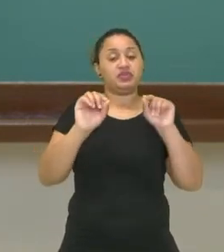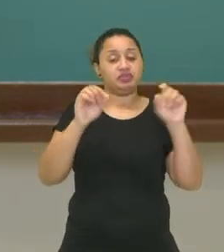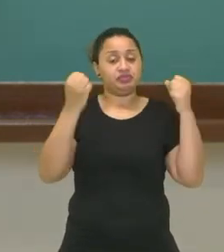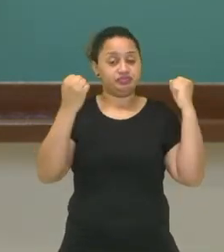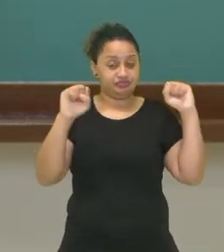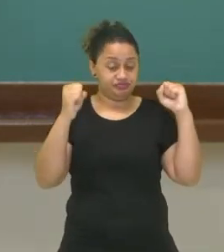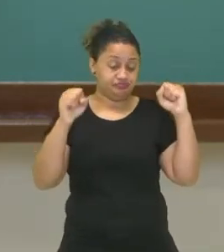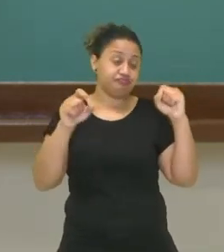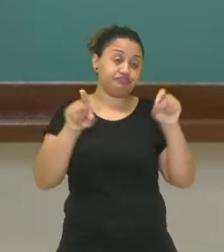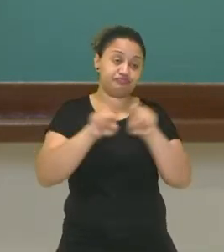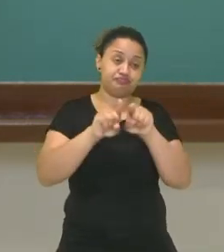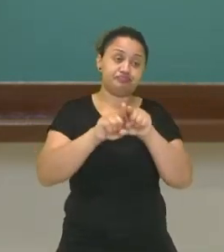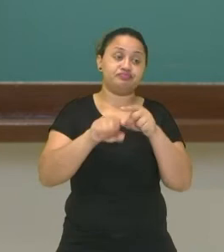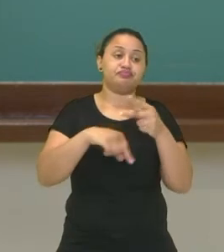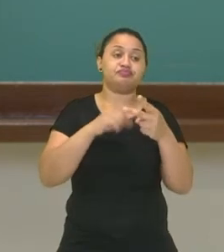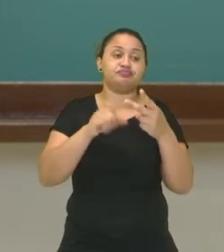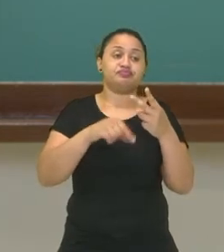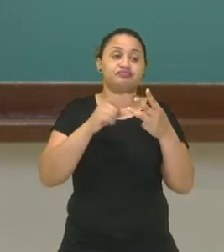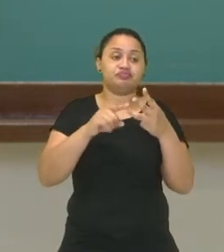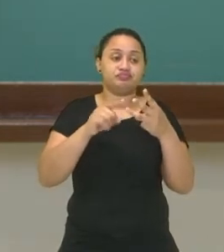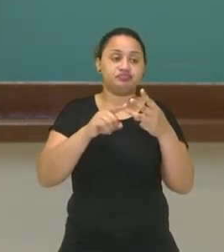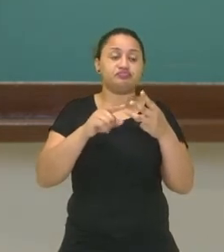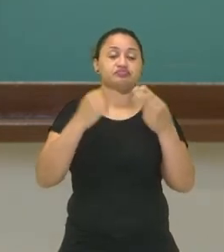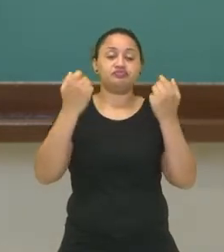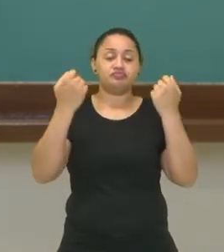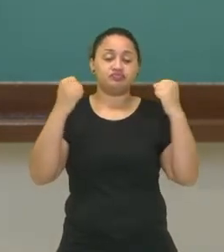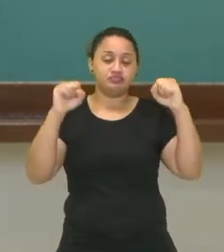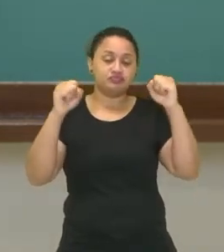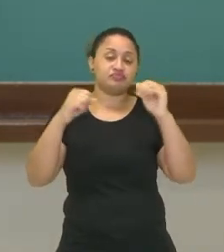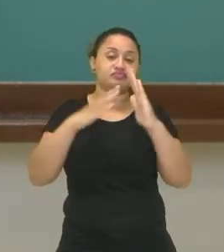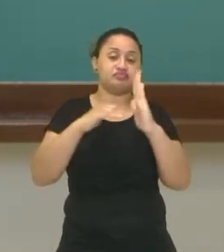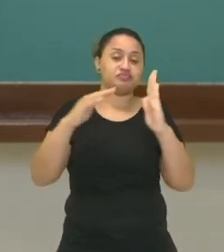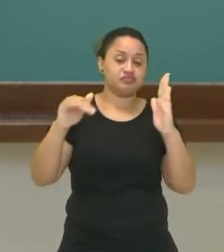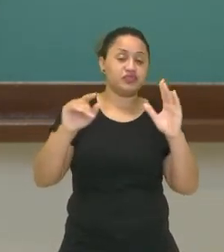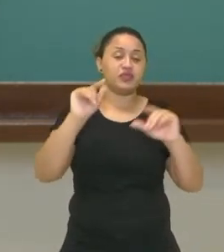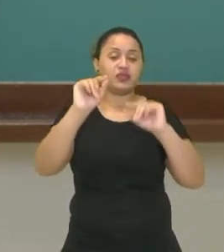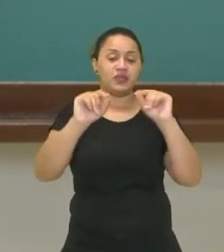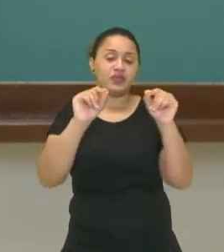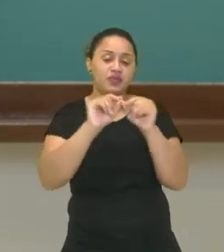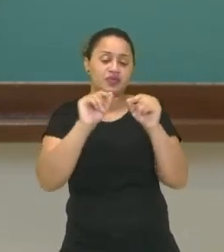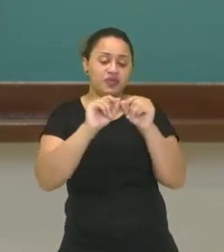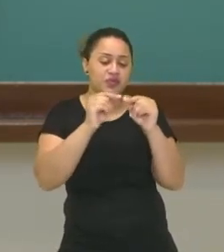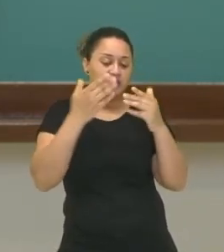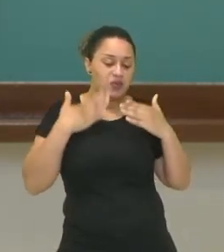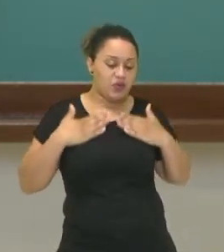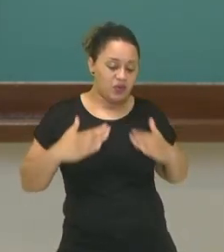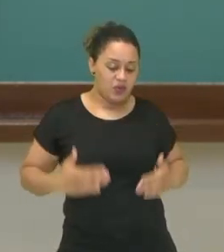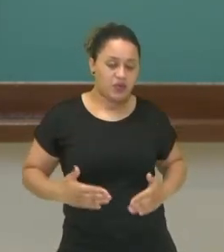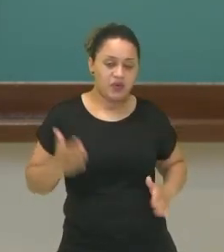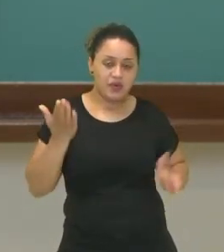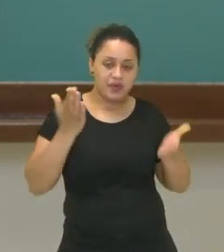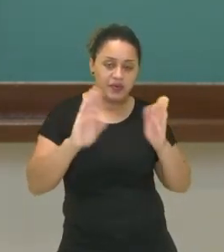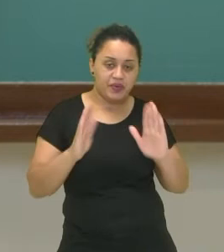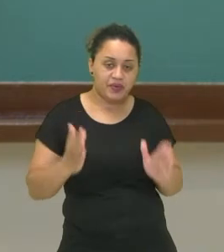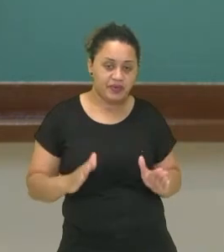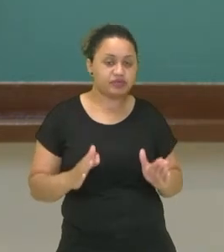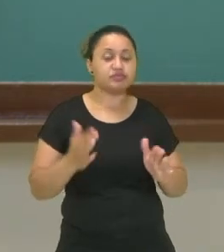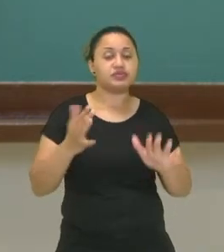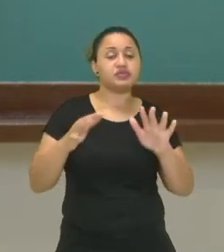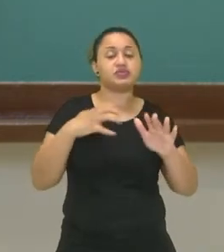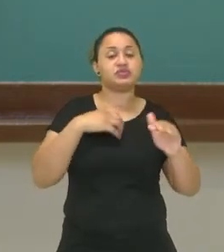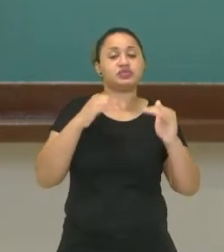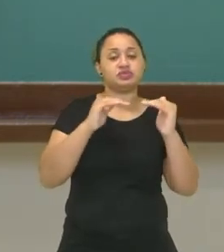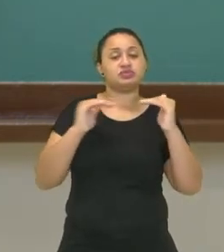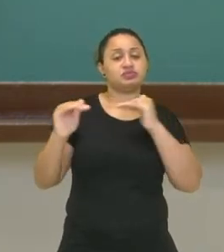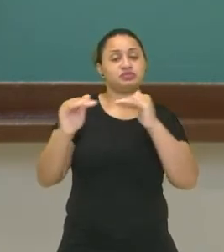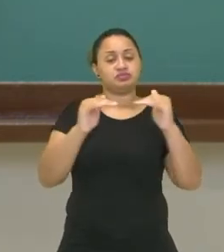ginástica. Ginástica estética, que era aquela para você moldar o seu corpo de acordo com os padrões